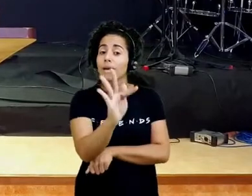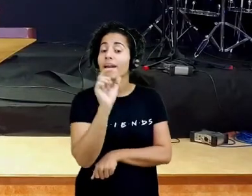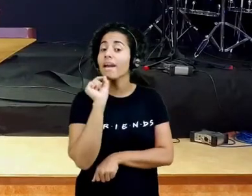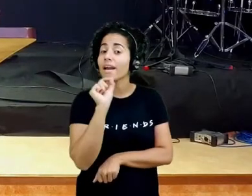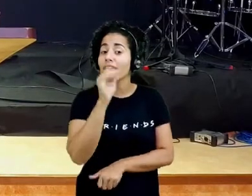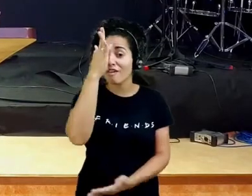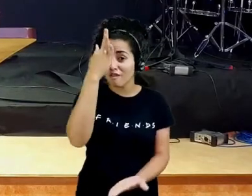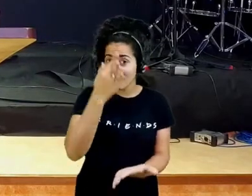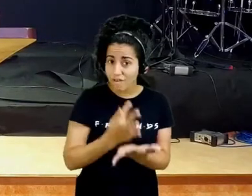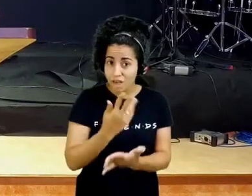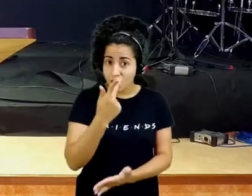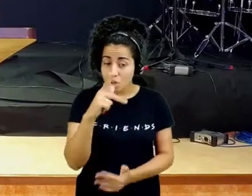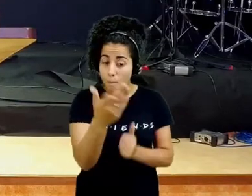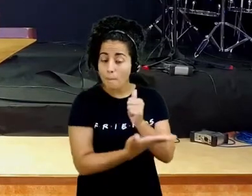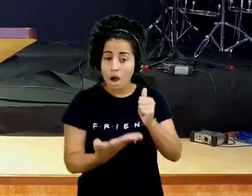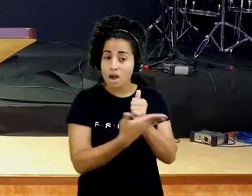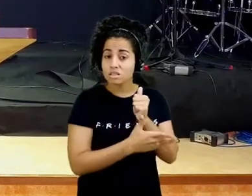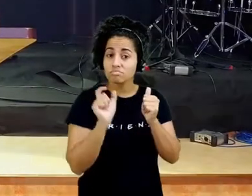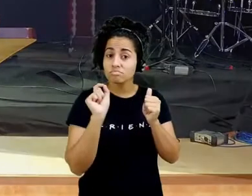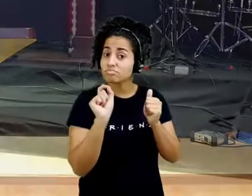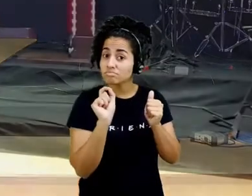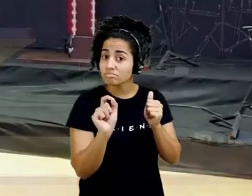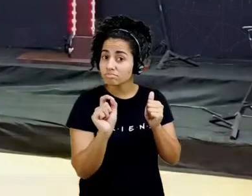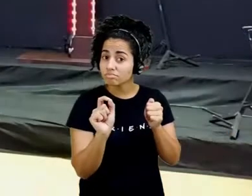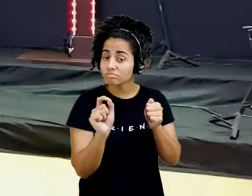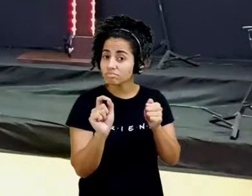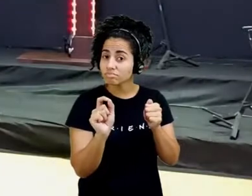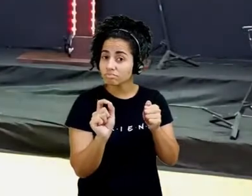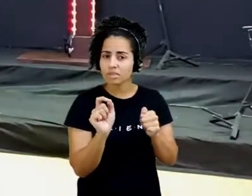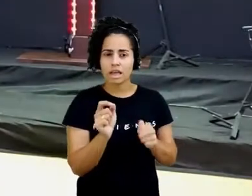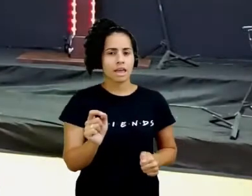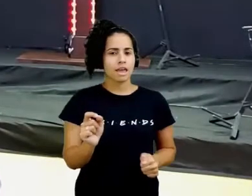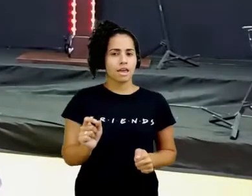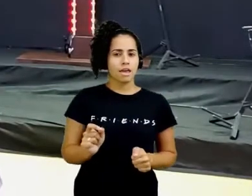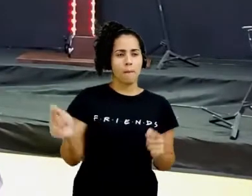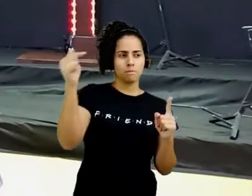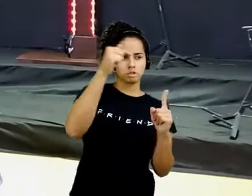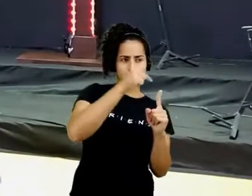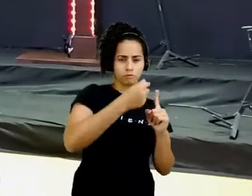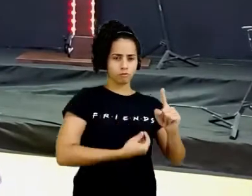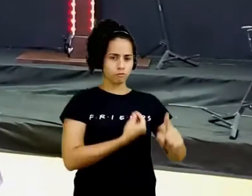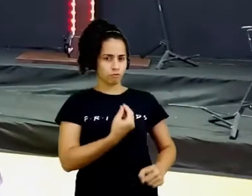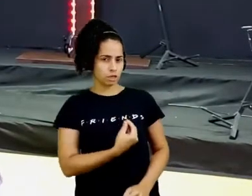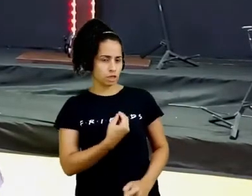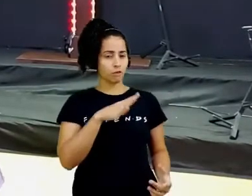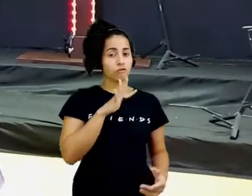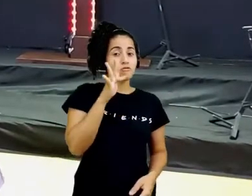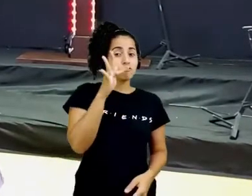fé alicerçada em quem? Qual a tua expectativa de um futuro, de um dia